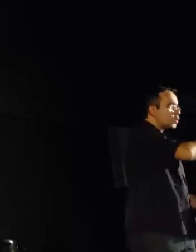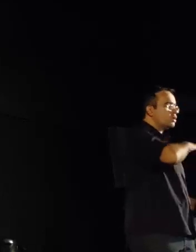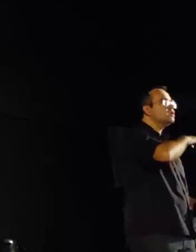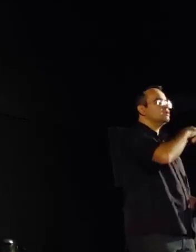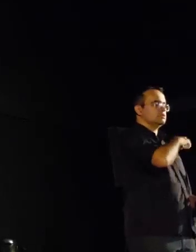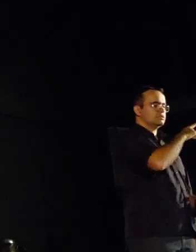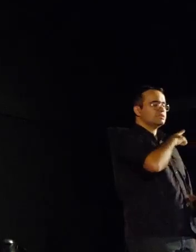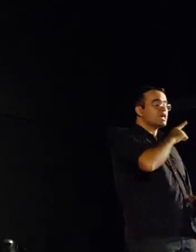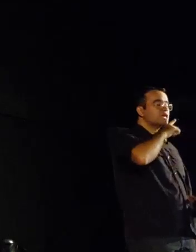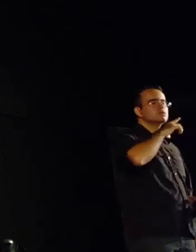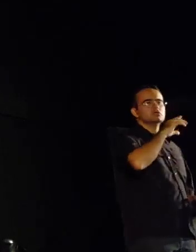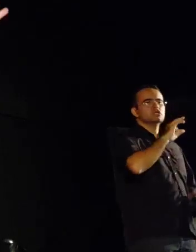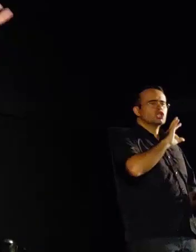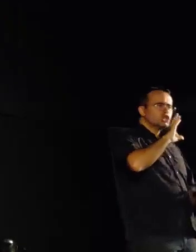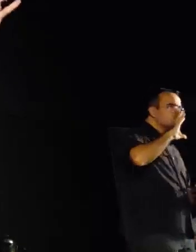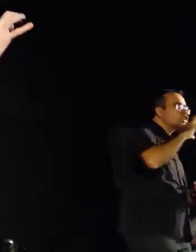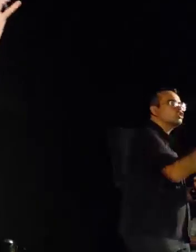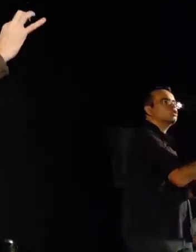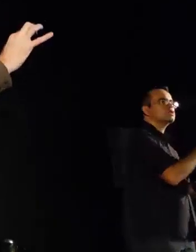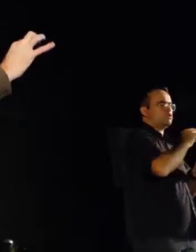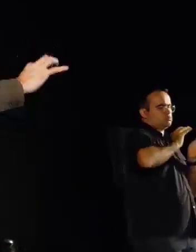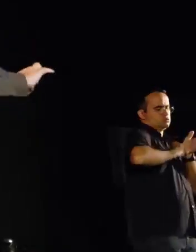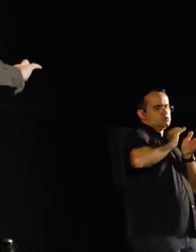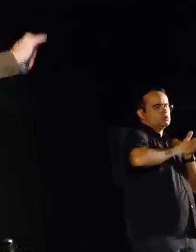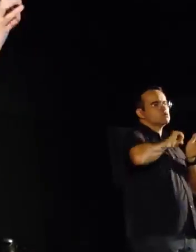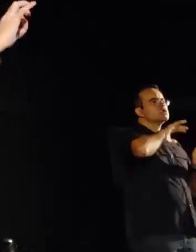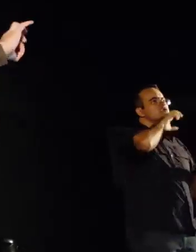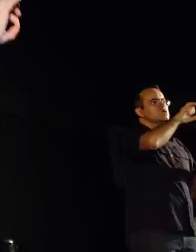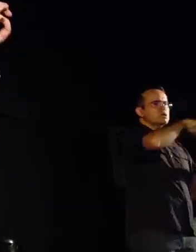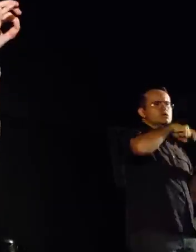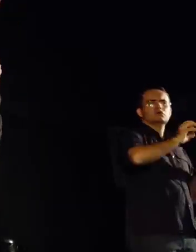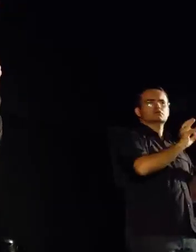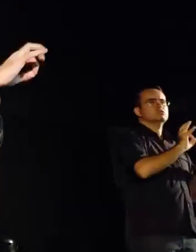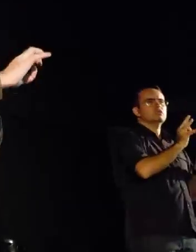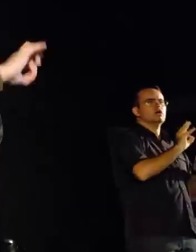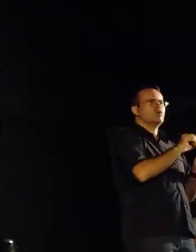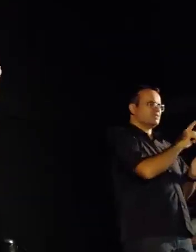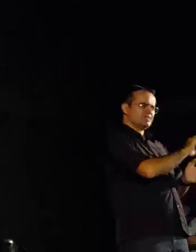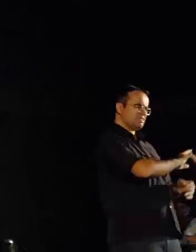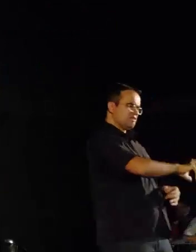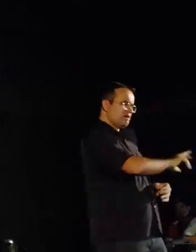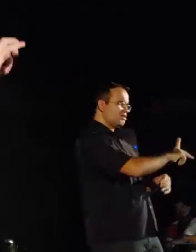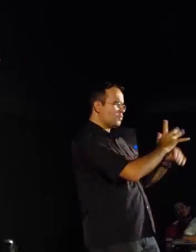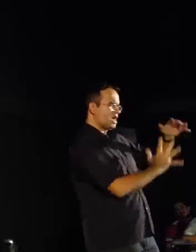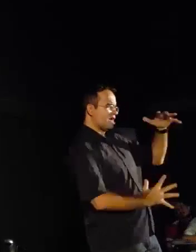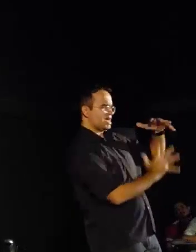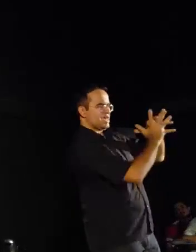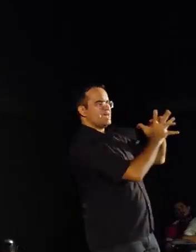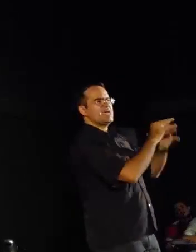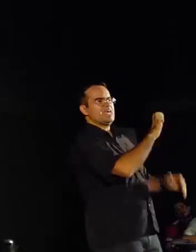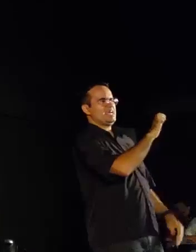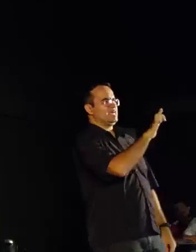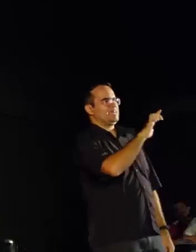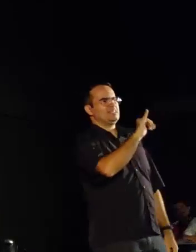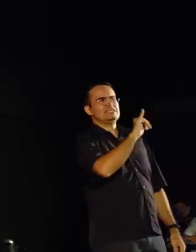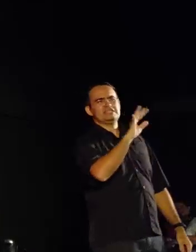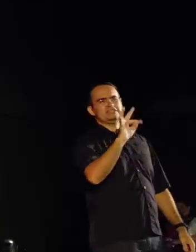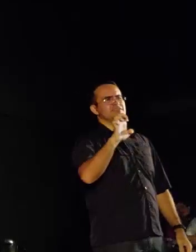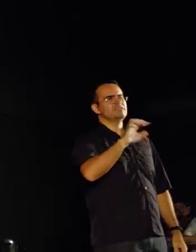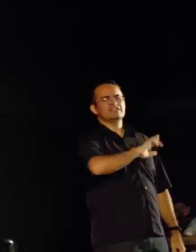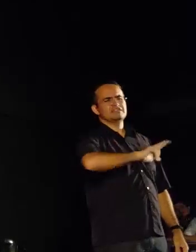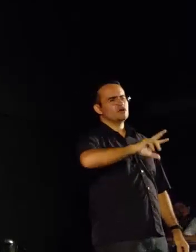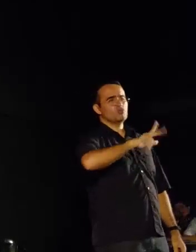certo? Ou seja, isso não é elite em nenhum padrão de avaliação socioeconômica, nenhum.